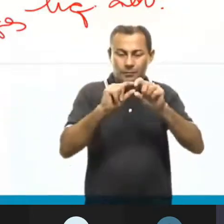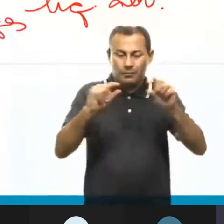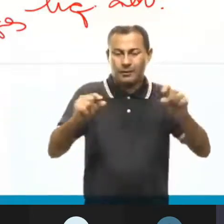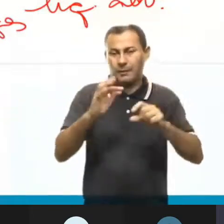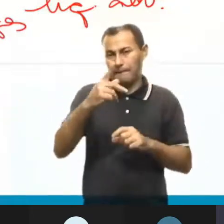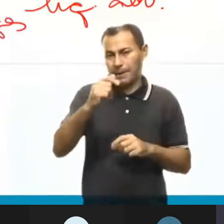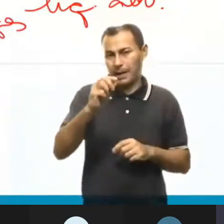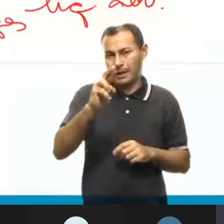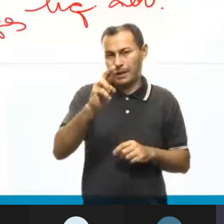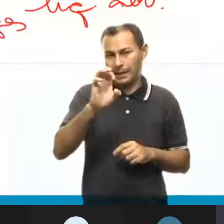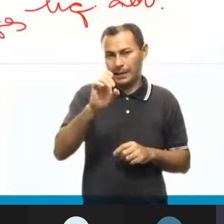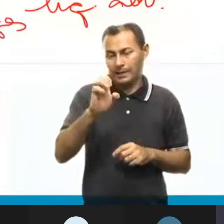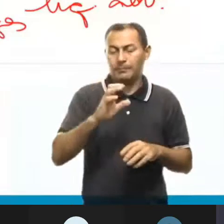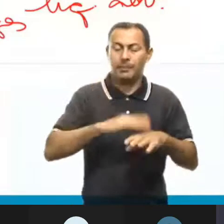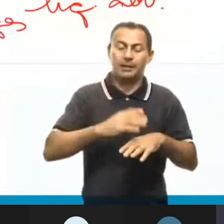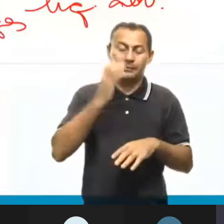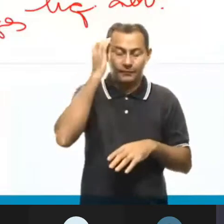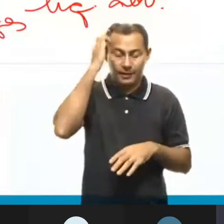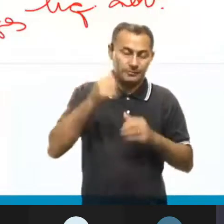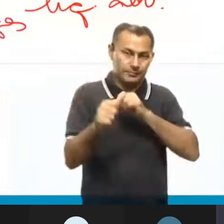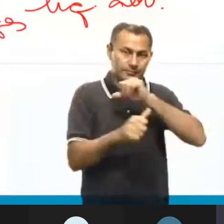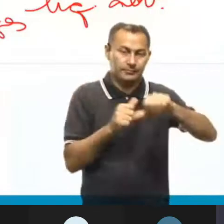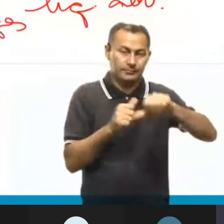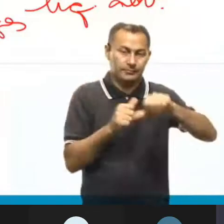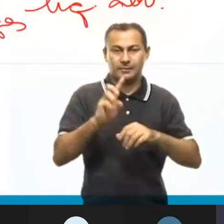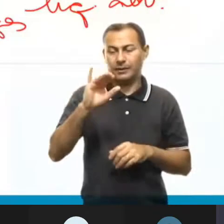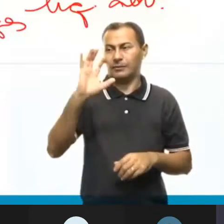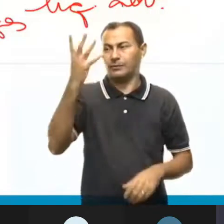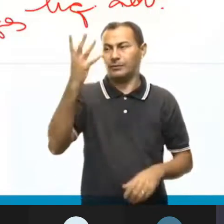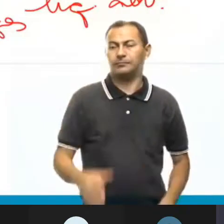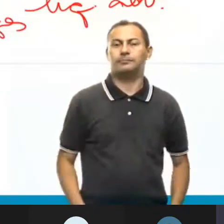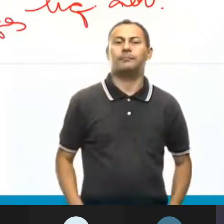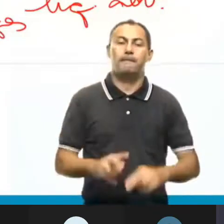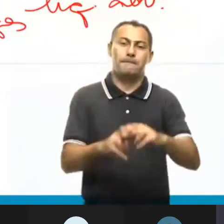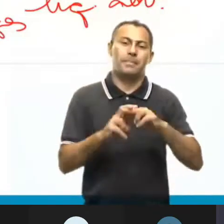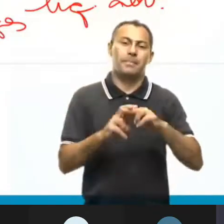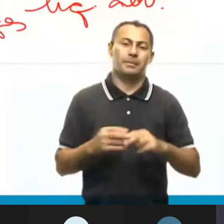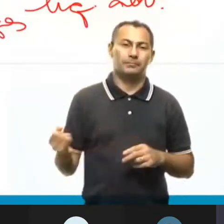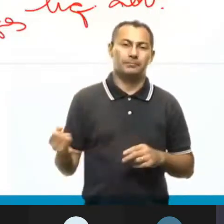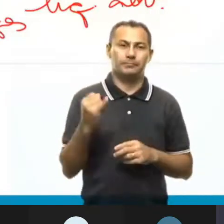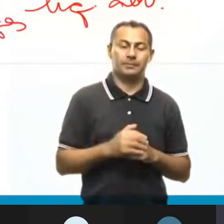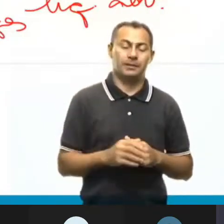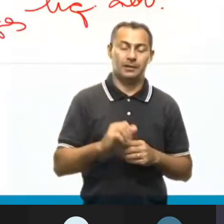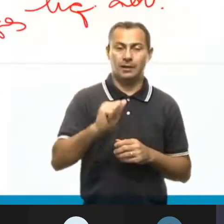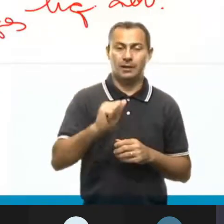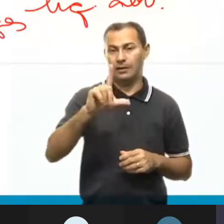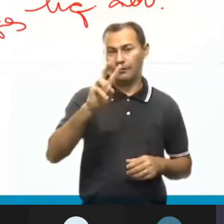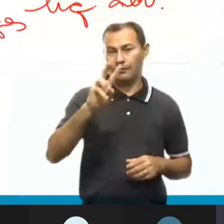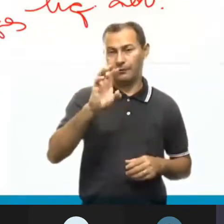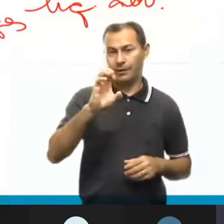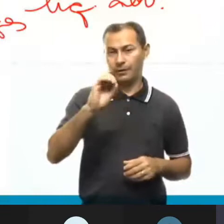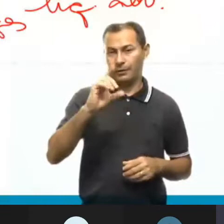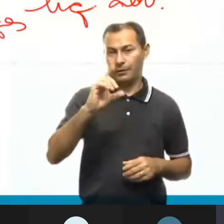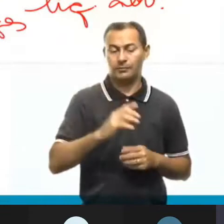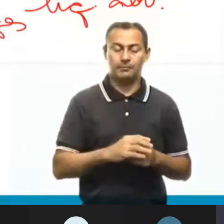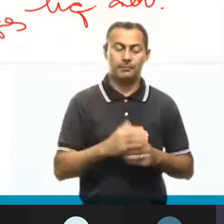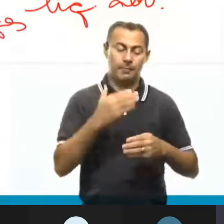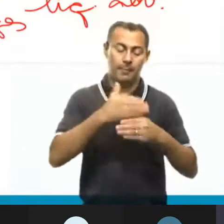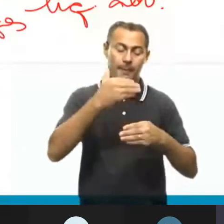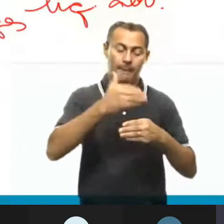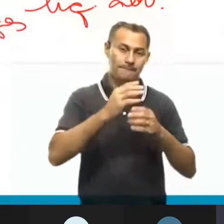for a parede, mais fácil, né, essa troca vai acontecer, tá? Então, por isso que é importante esse alvéolo ter, né,